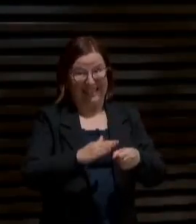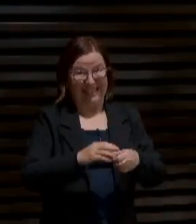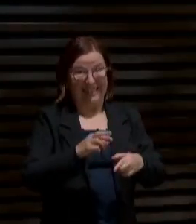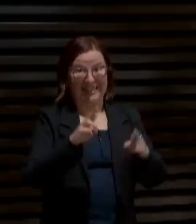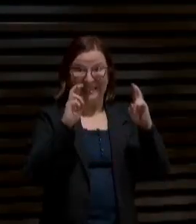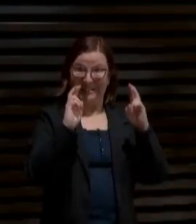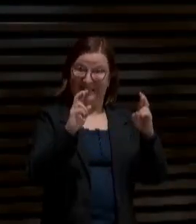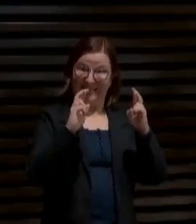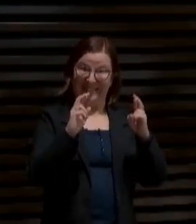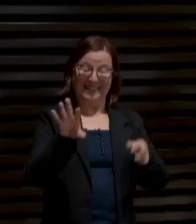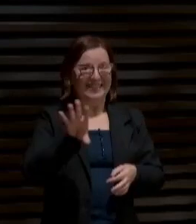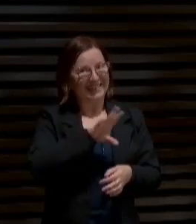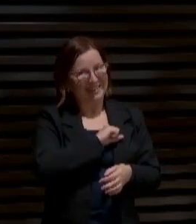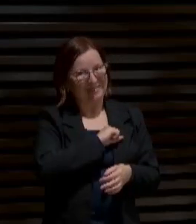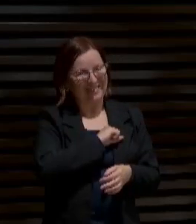pais